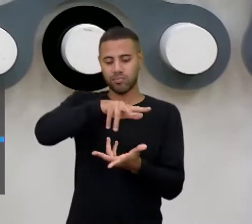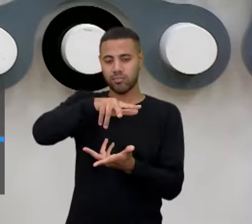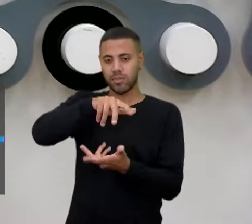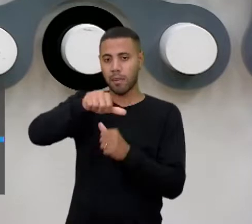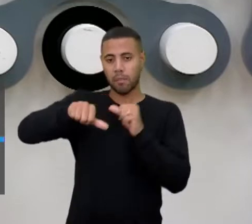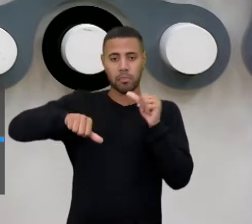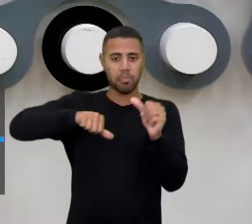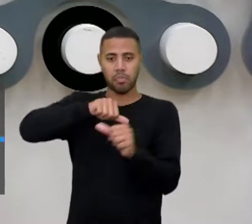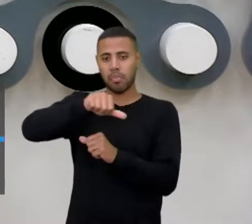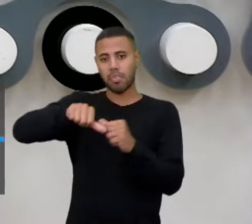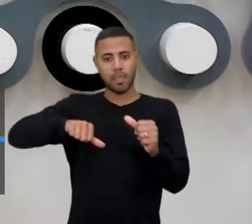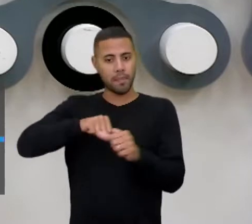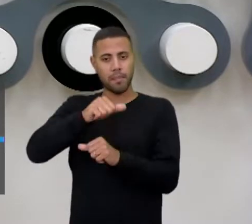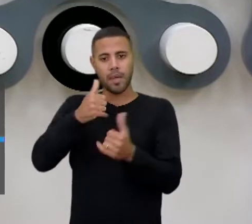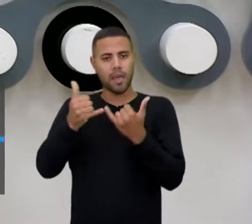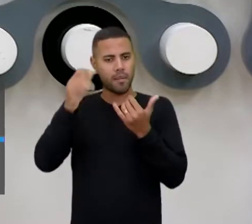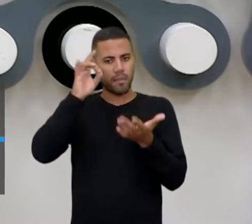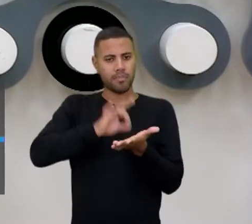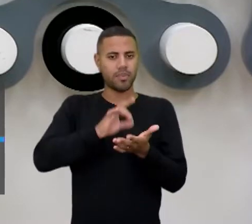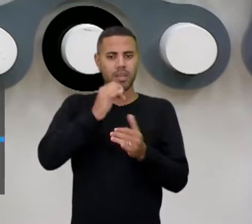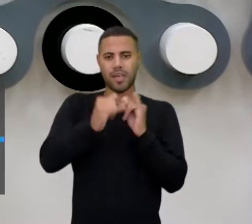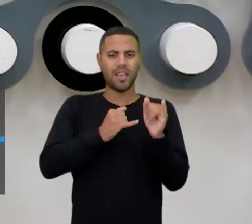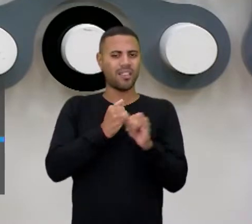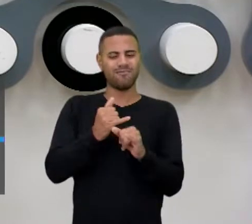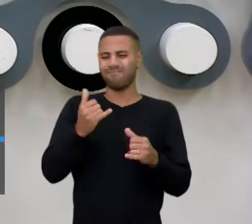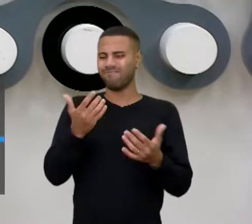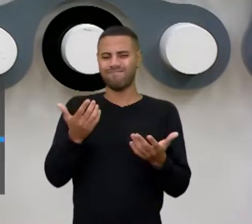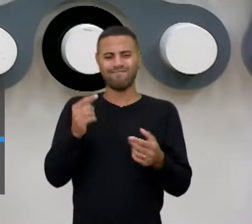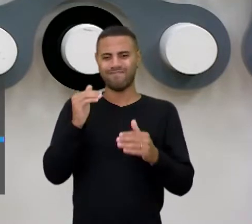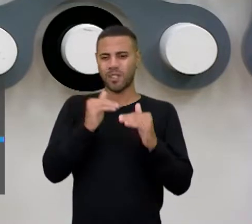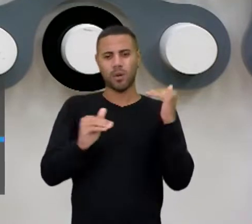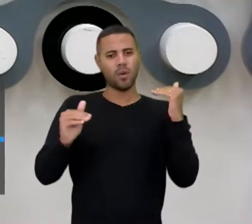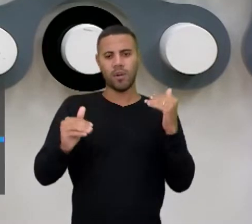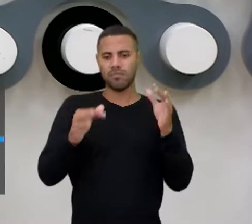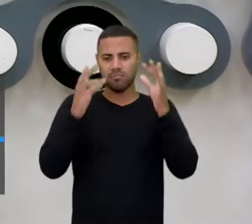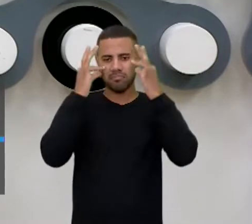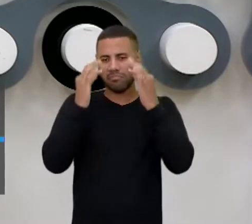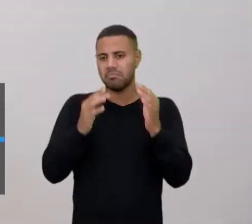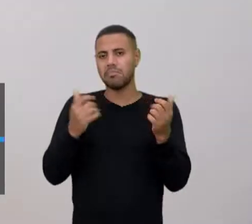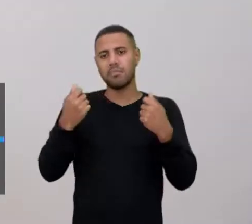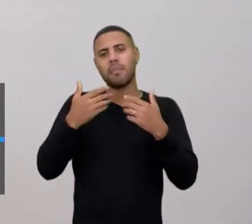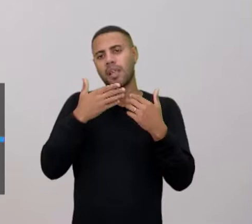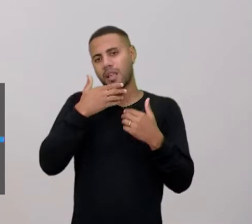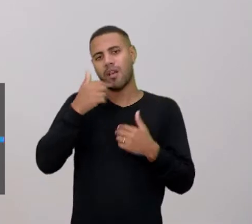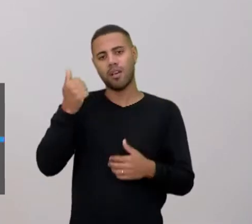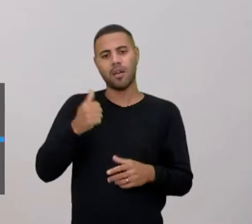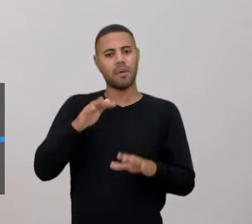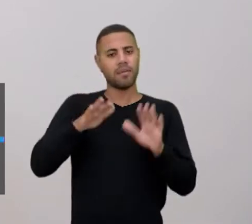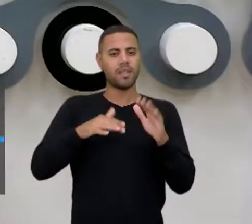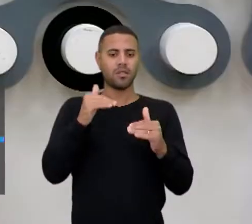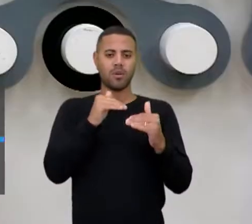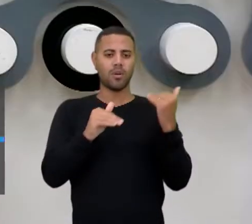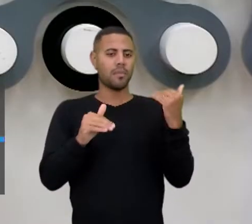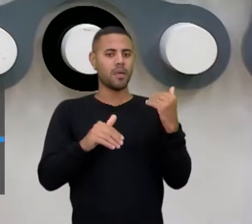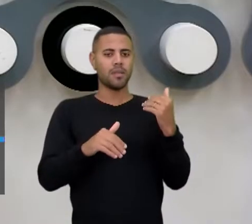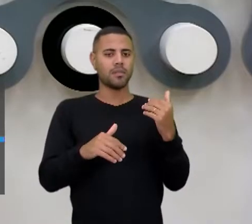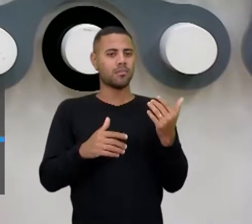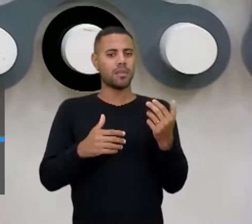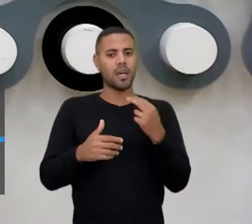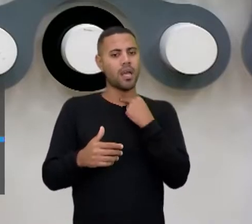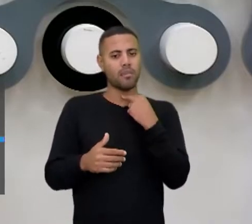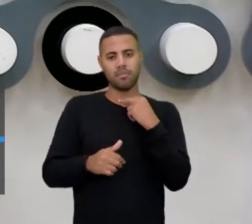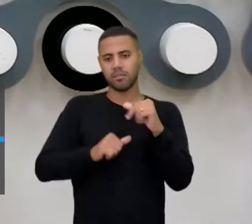real, né? Eu não sou muito a favor disso, mas de repente tem coisas que a gente não concorda, mas a gente não pode mudar,